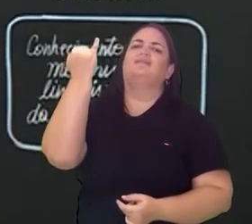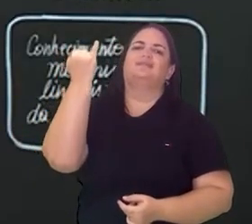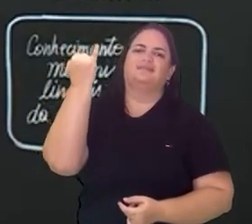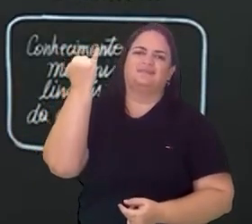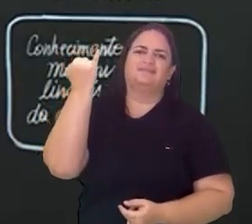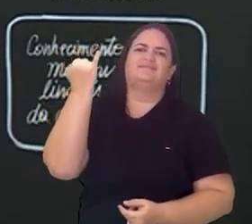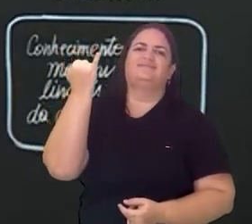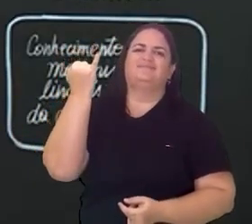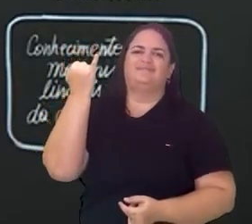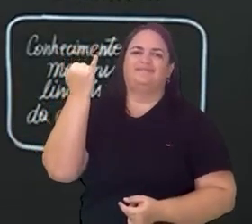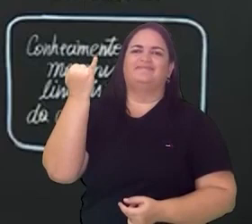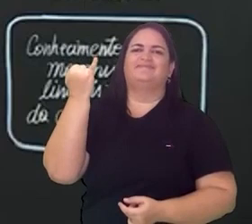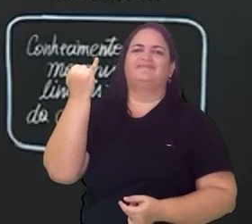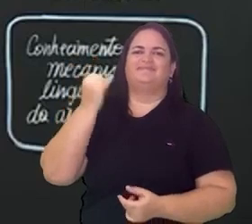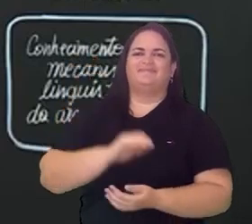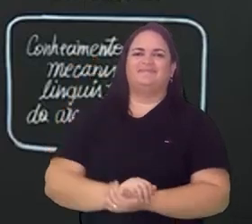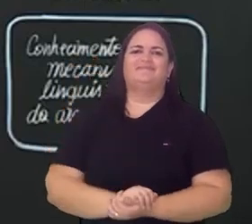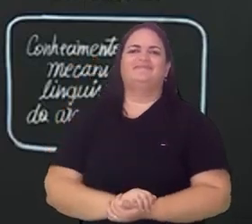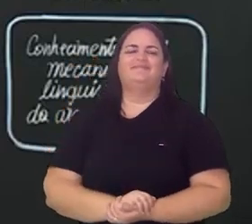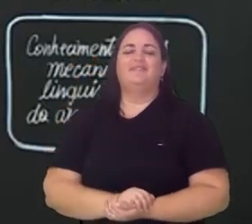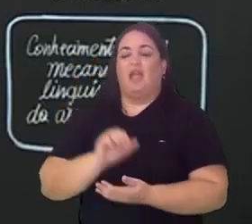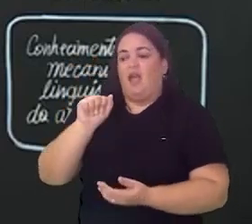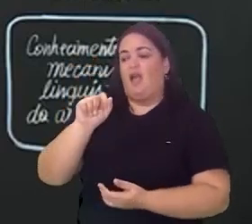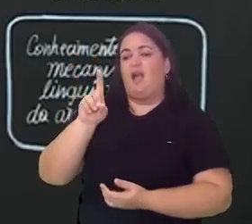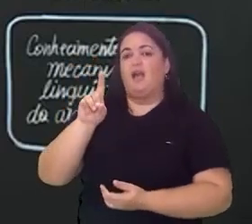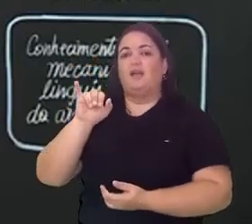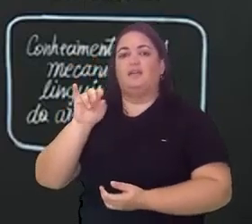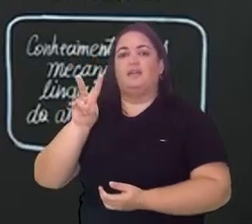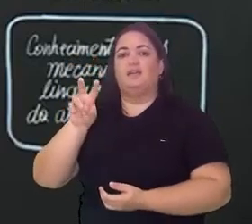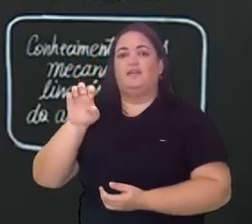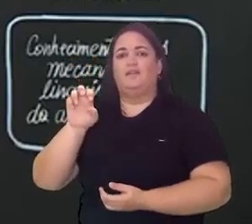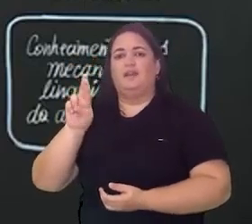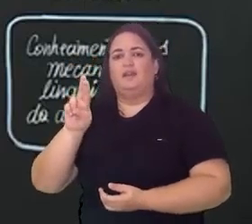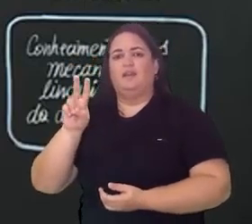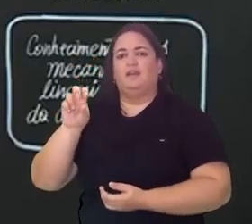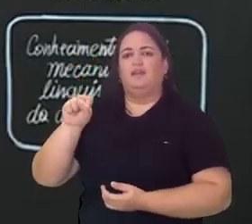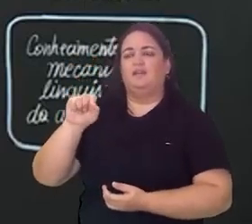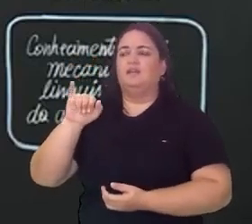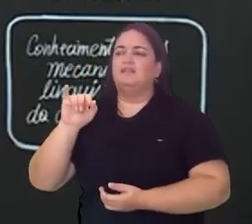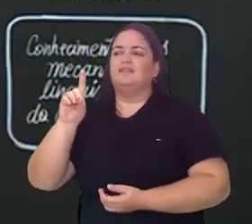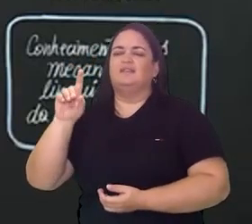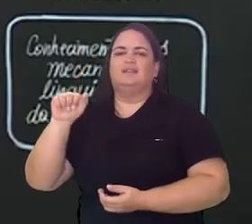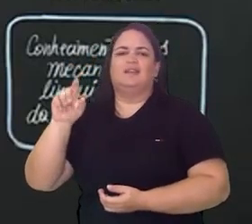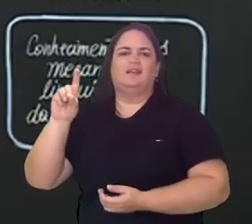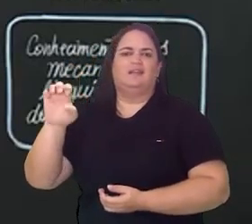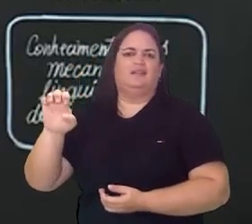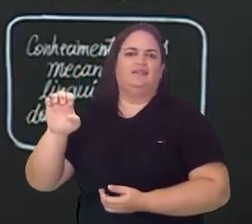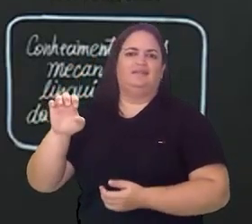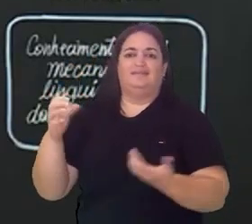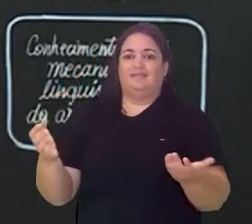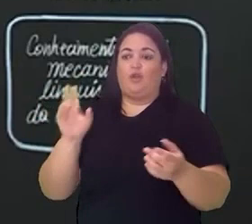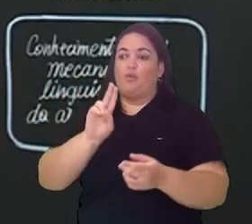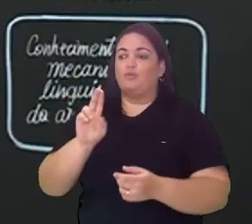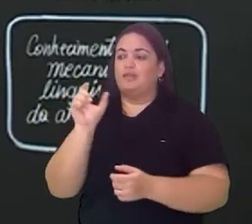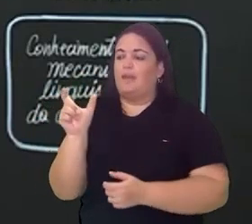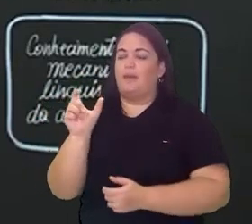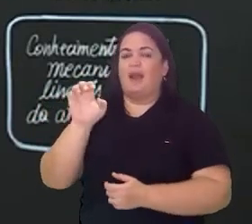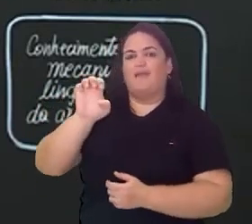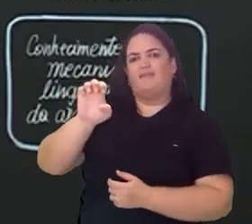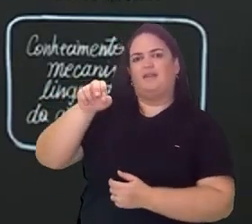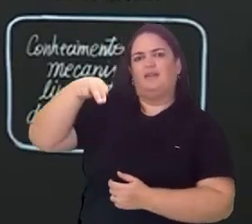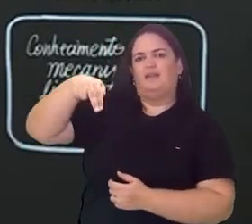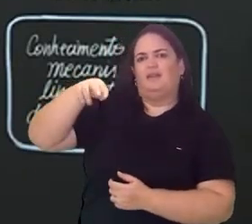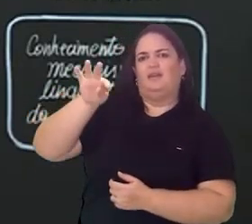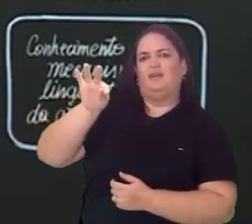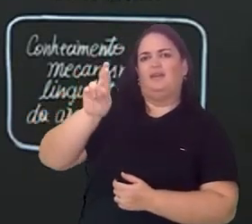por meio dessa conjunção uma ideia de oposição, de adversidade. Gostaria de expor opinião, entretanto, ou seja, Existe um lado